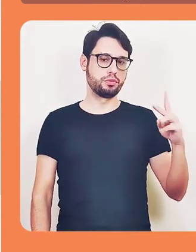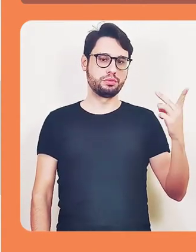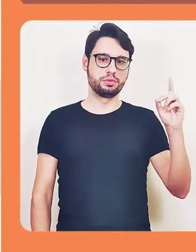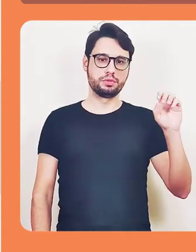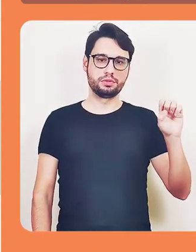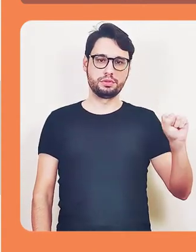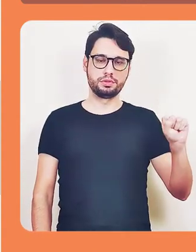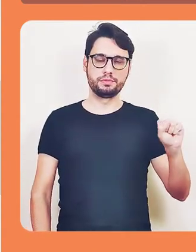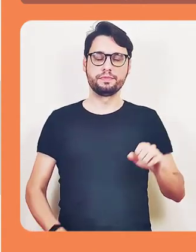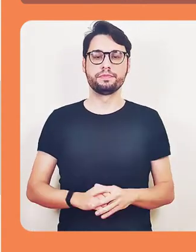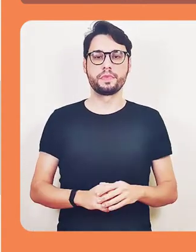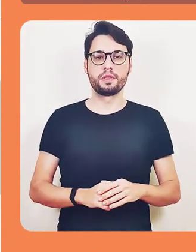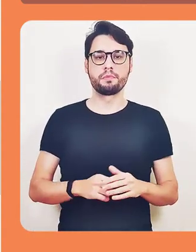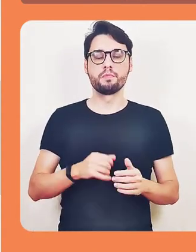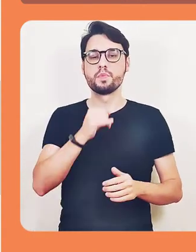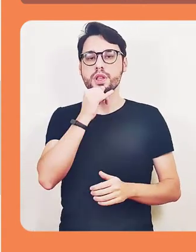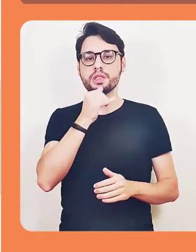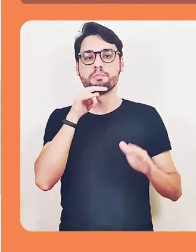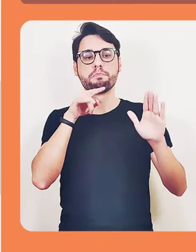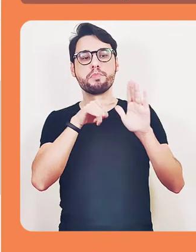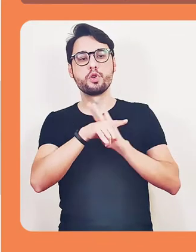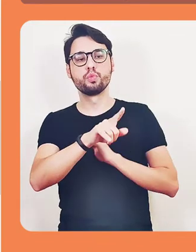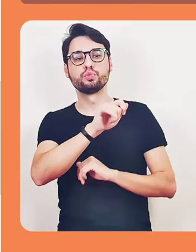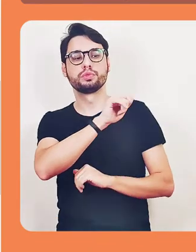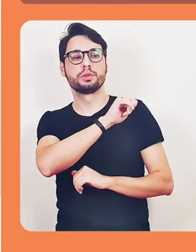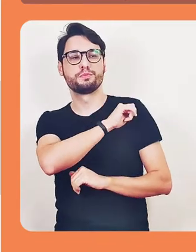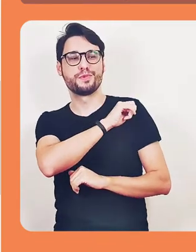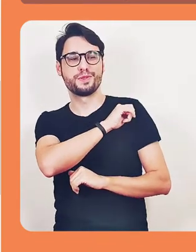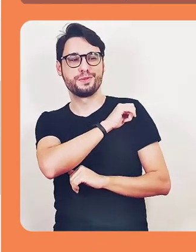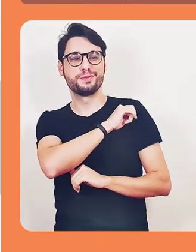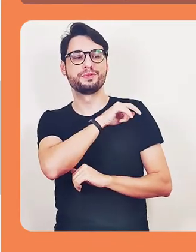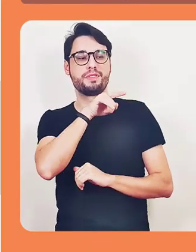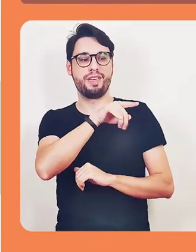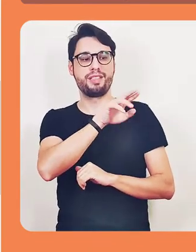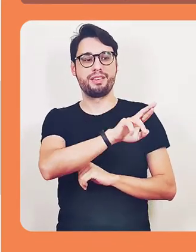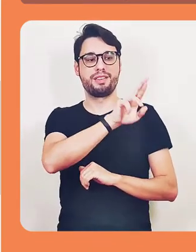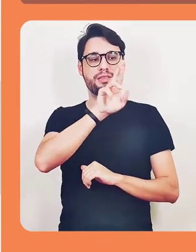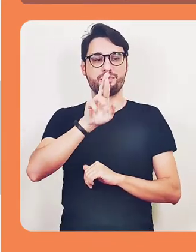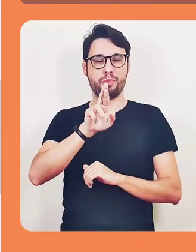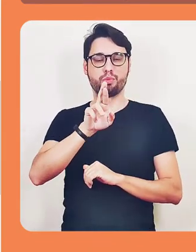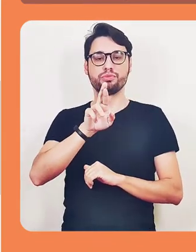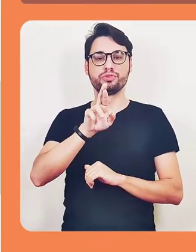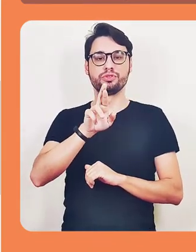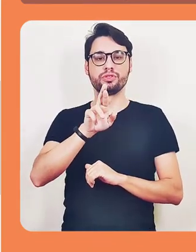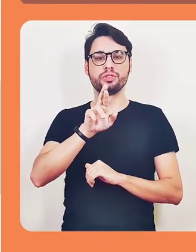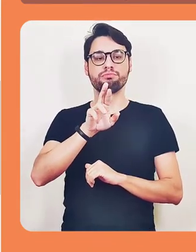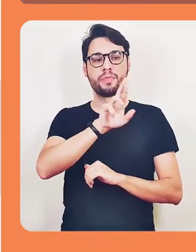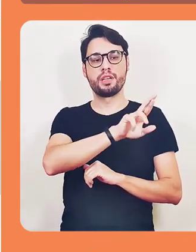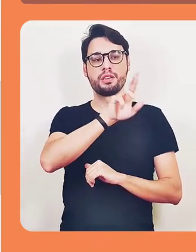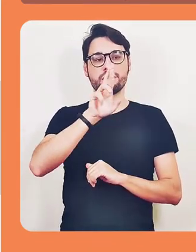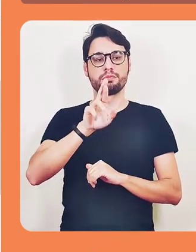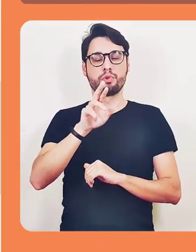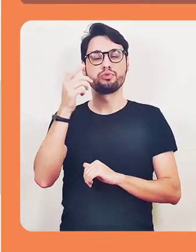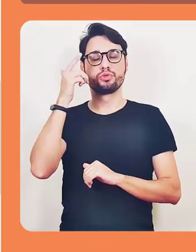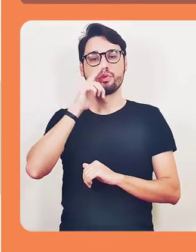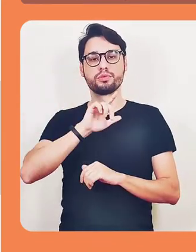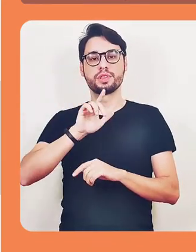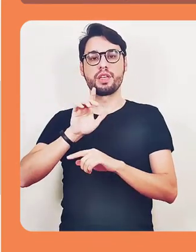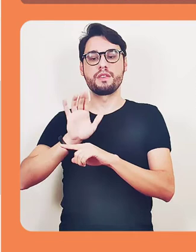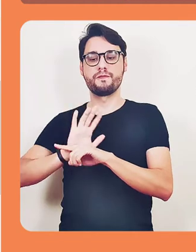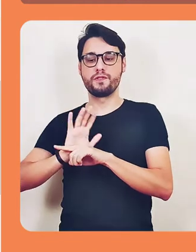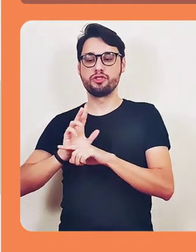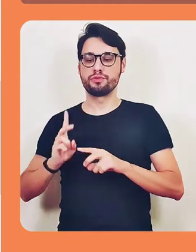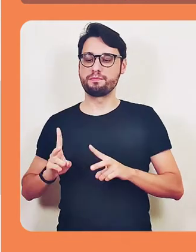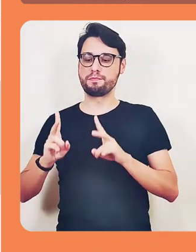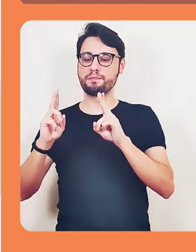Crossroads, que é uma opção que você faz uma pergunta para o seu aluno e, dependendo da resposta, você inclui